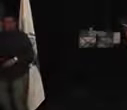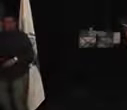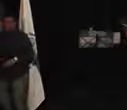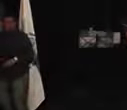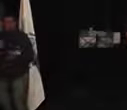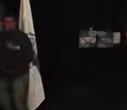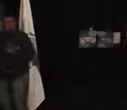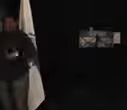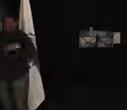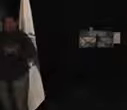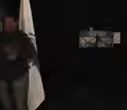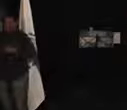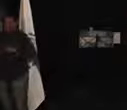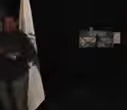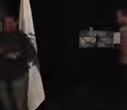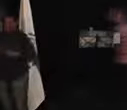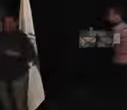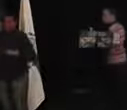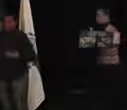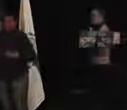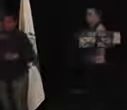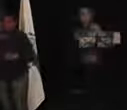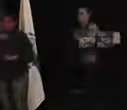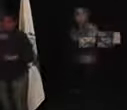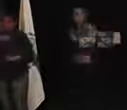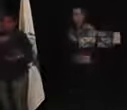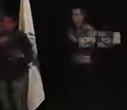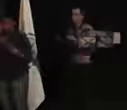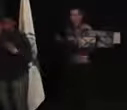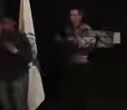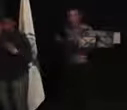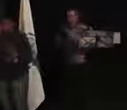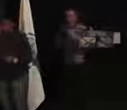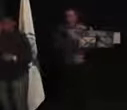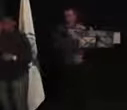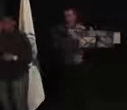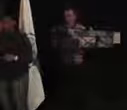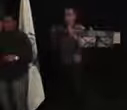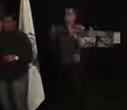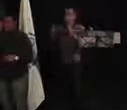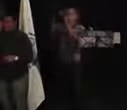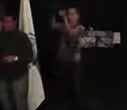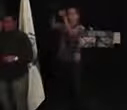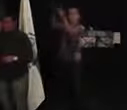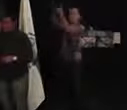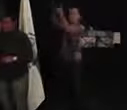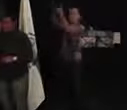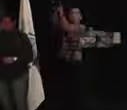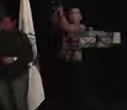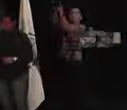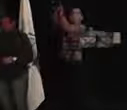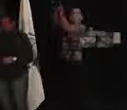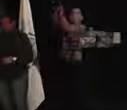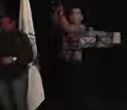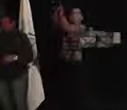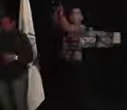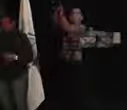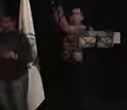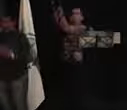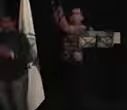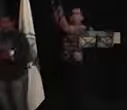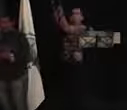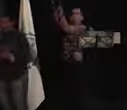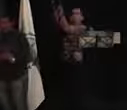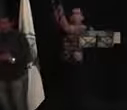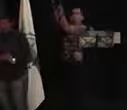Nós temos muitos TDAs predominantemente desatentos. Nós vamos falar um pouquinho disso